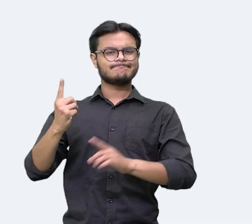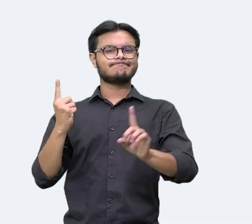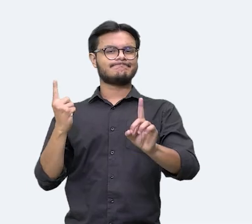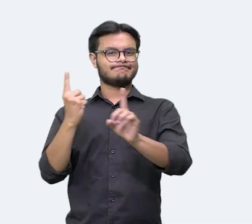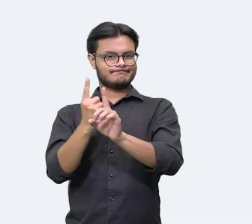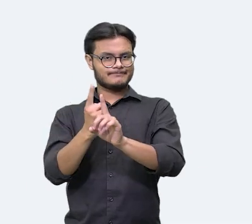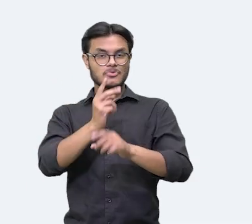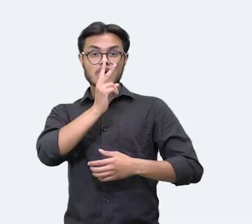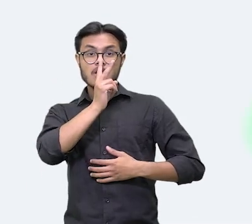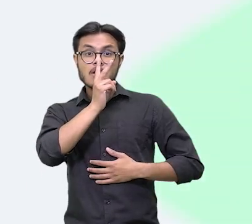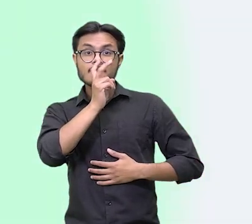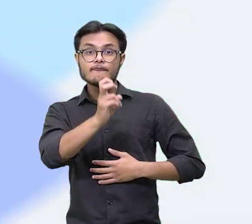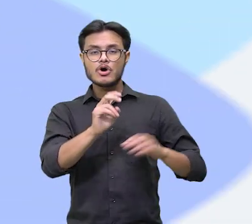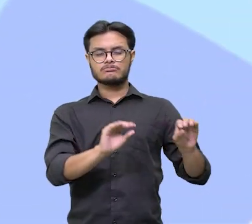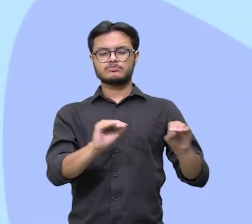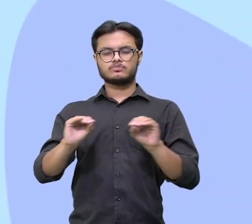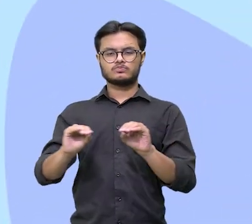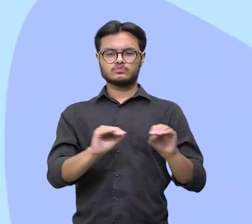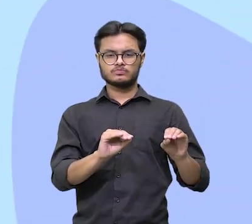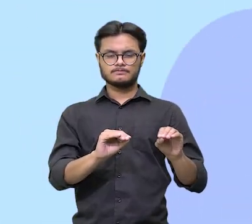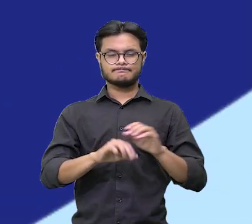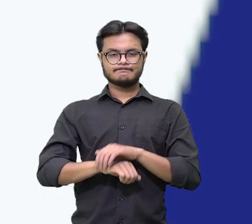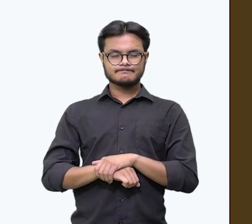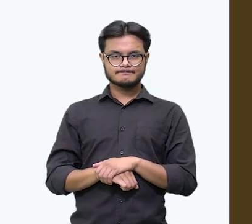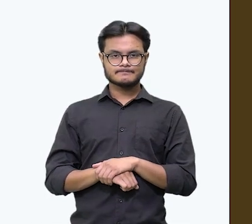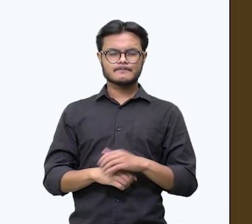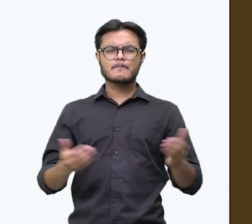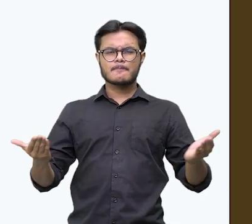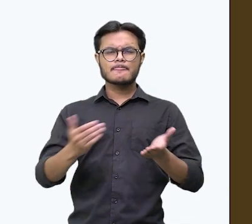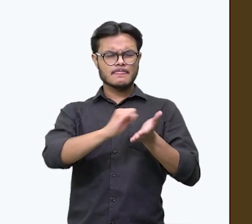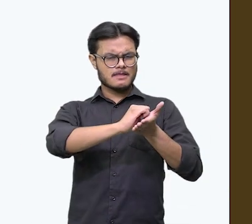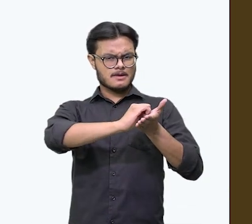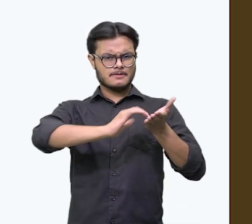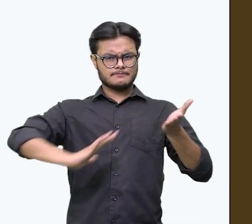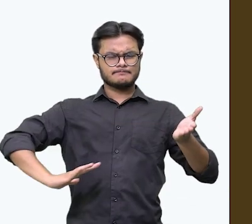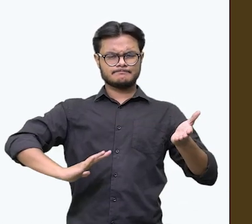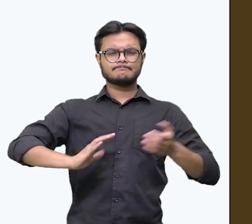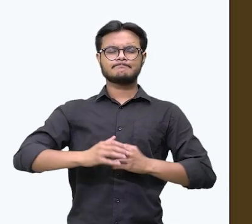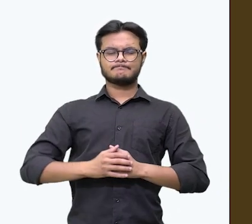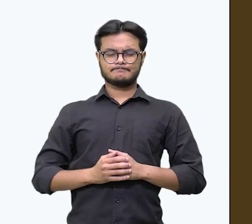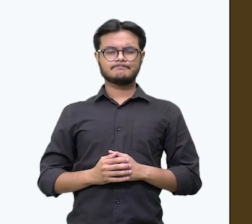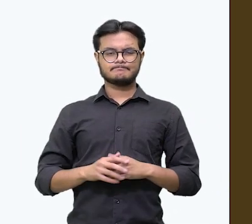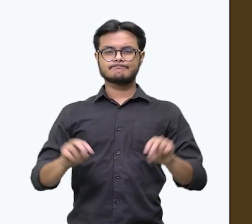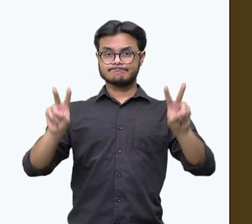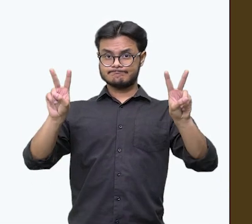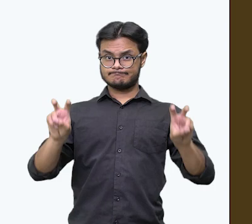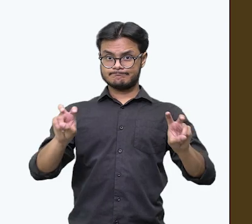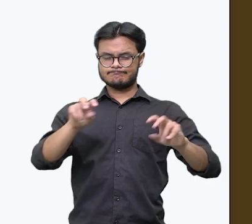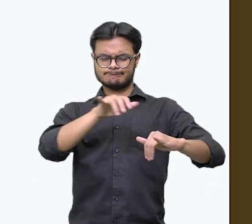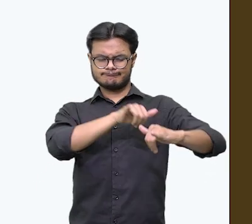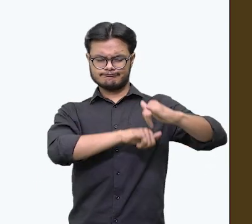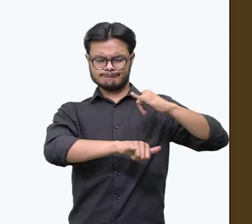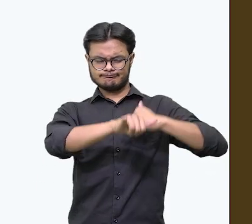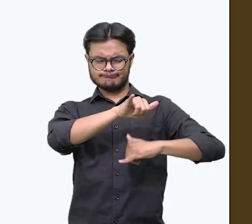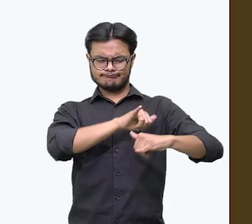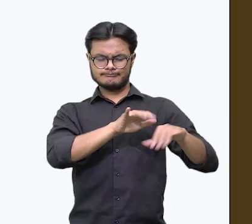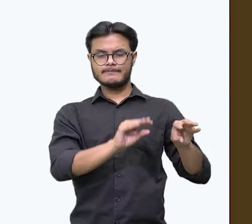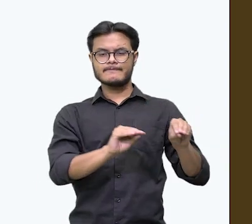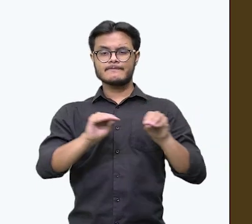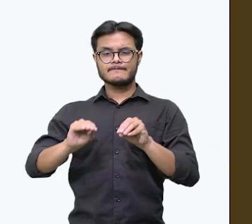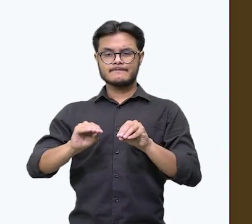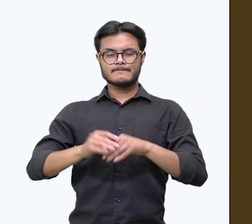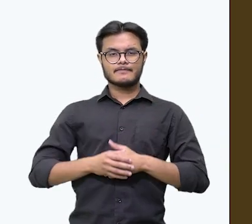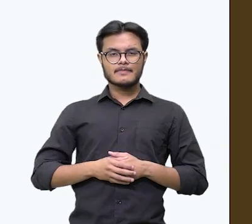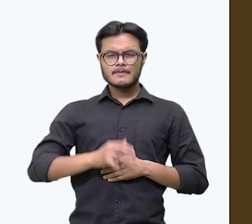vai ser a intensidade de corrente elétrica. Bom, vamos resolver agora uma questão sobre corrente elétrica. Na